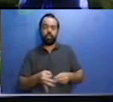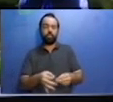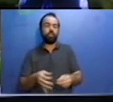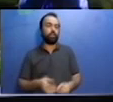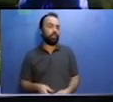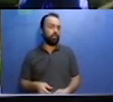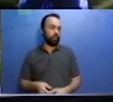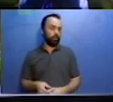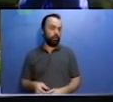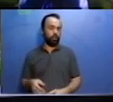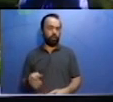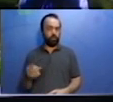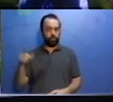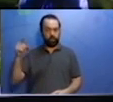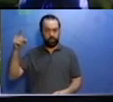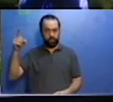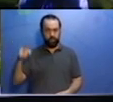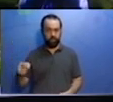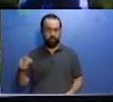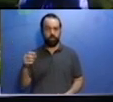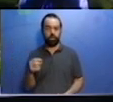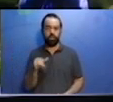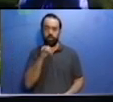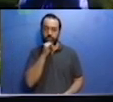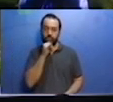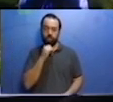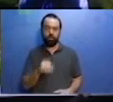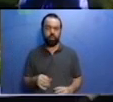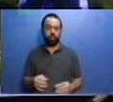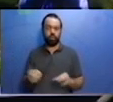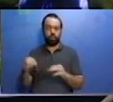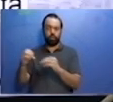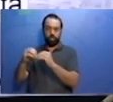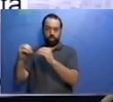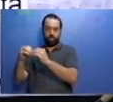células. Aqui nós temos dois exemplos de dois fungos multicelulares.